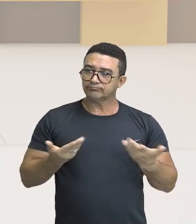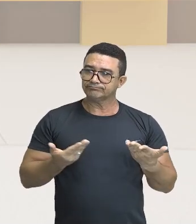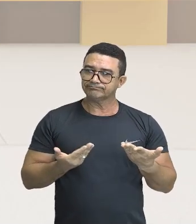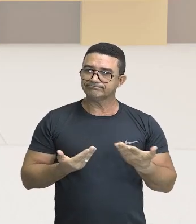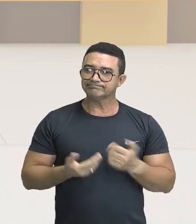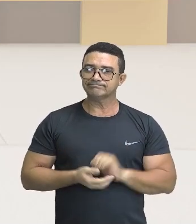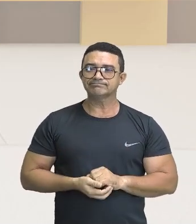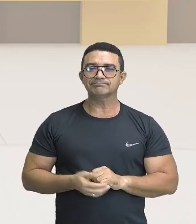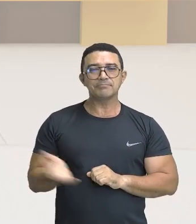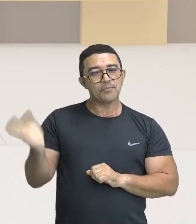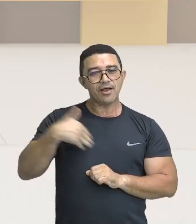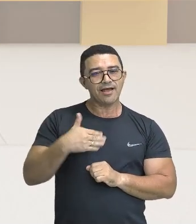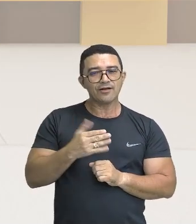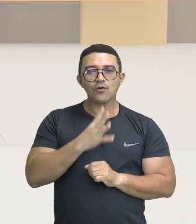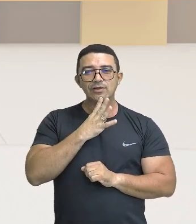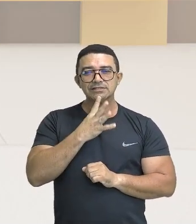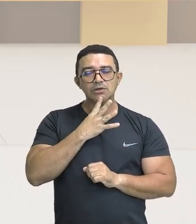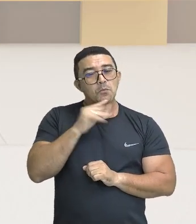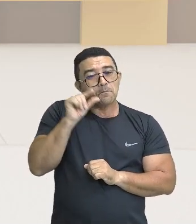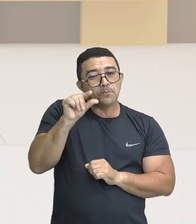pouco esse